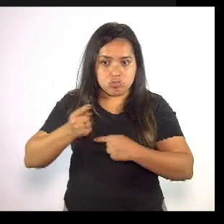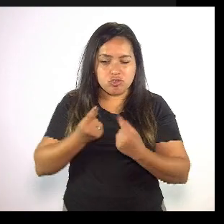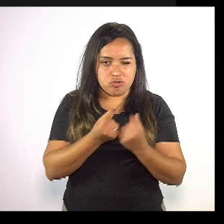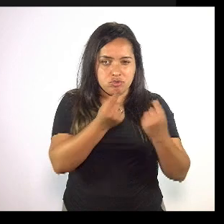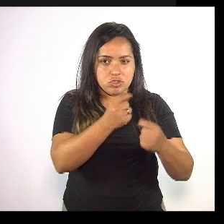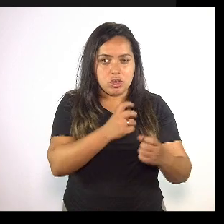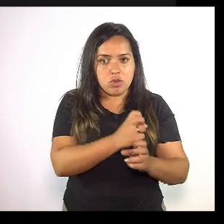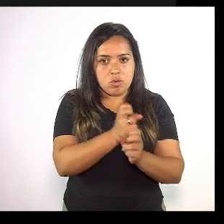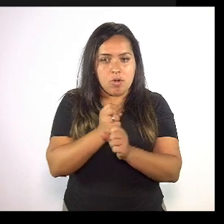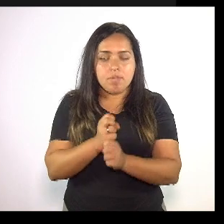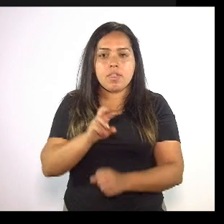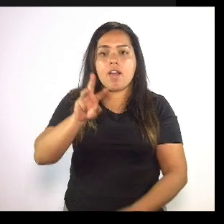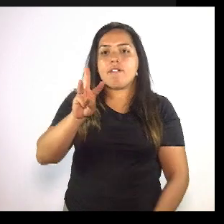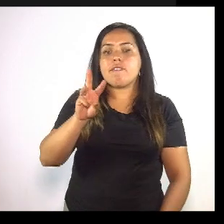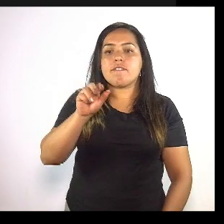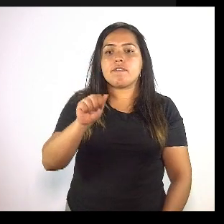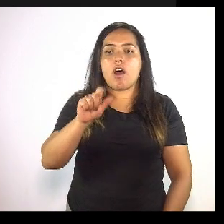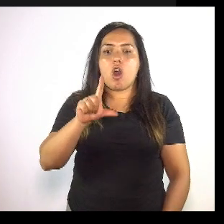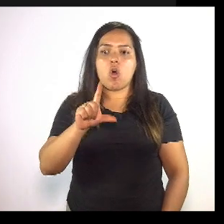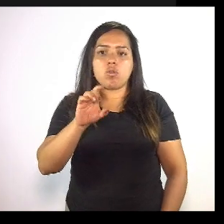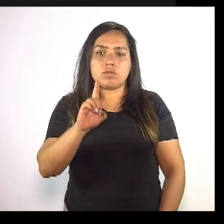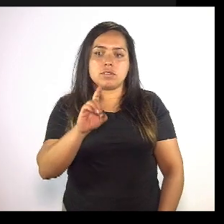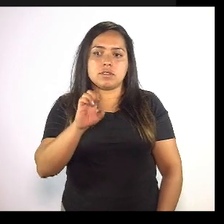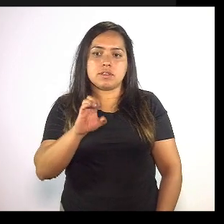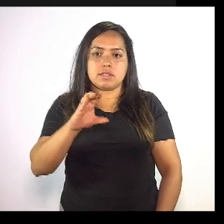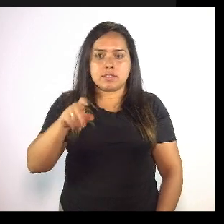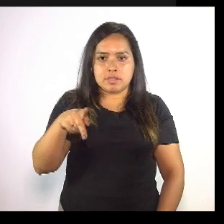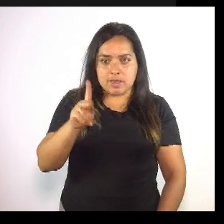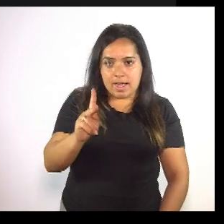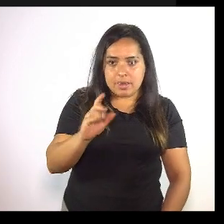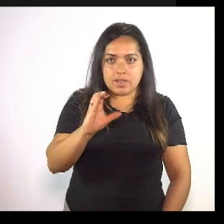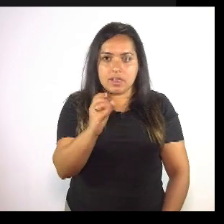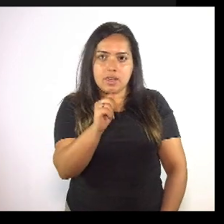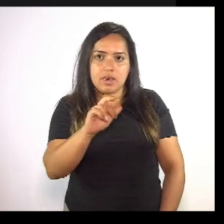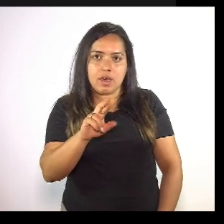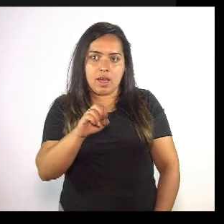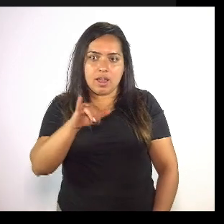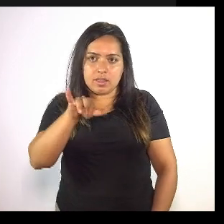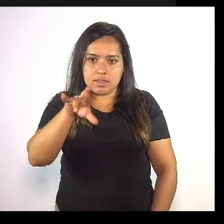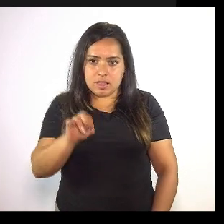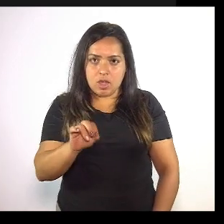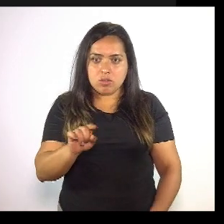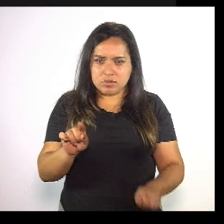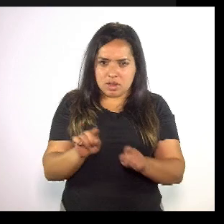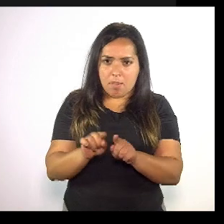Valdec Carneiro. Valdec. Mais alguém?